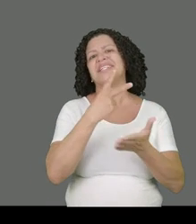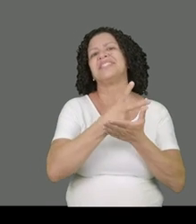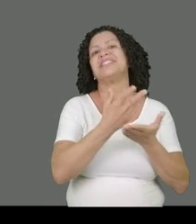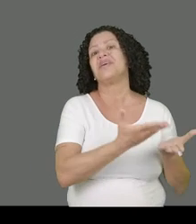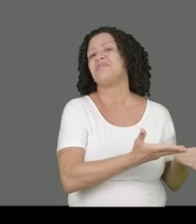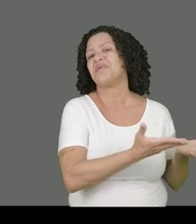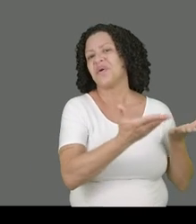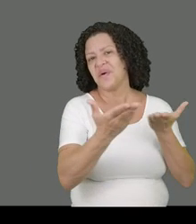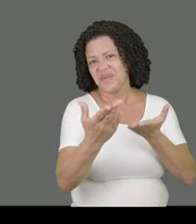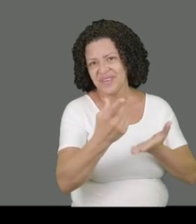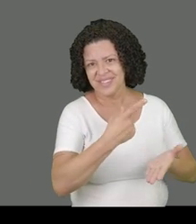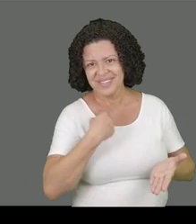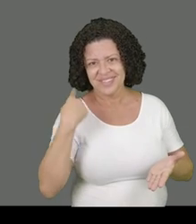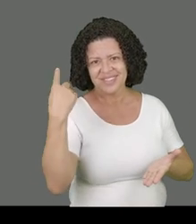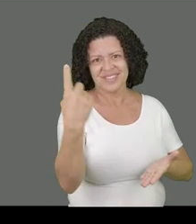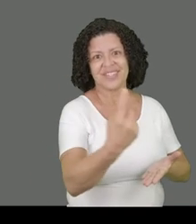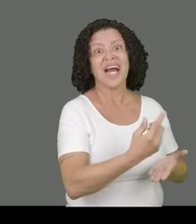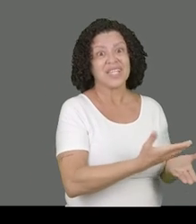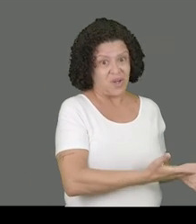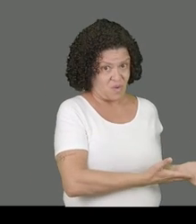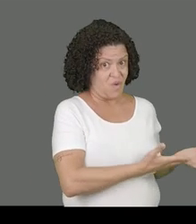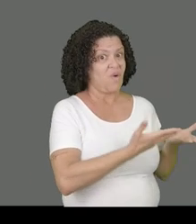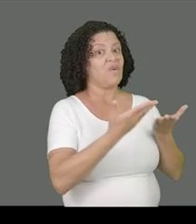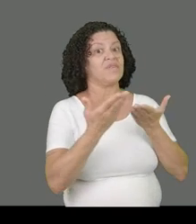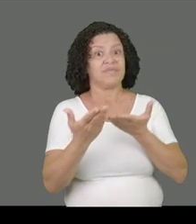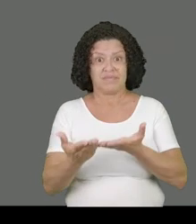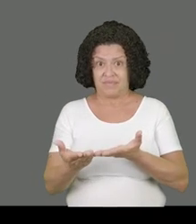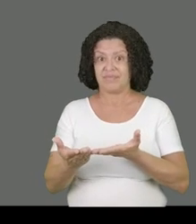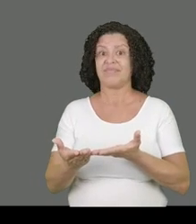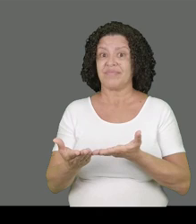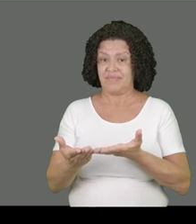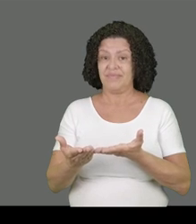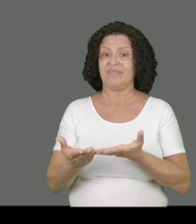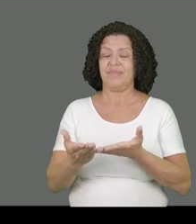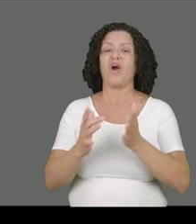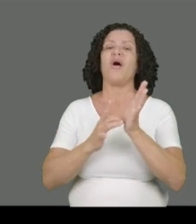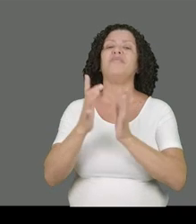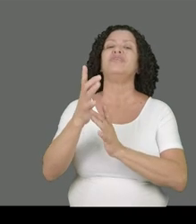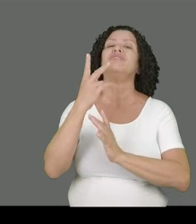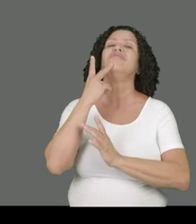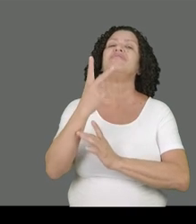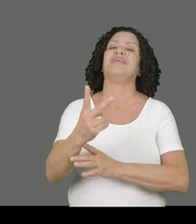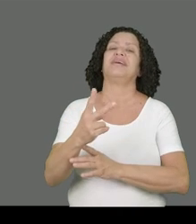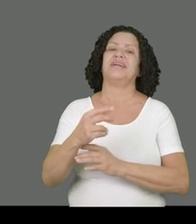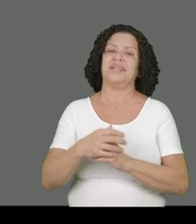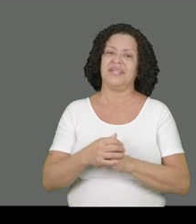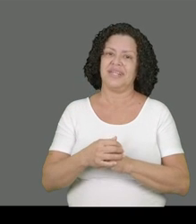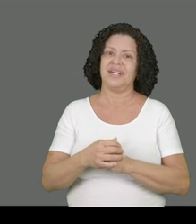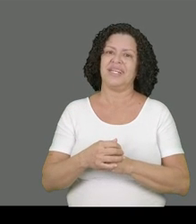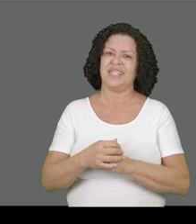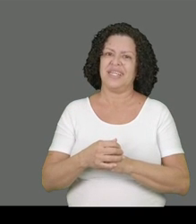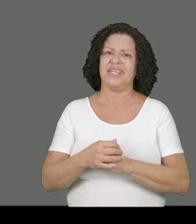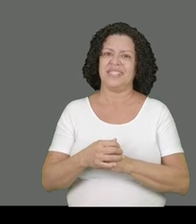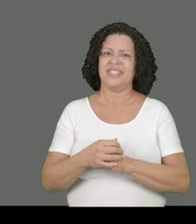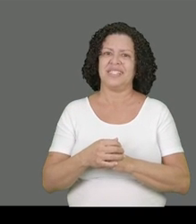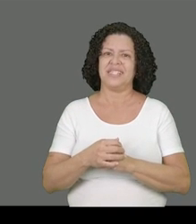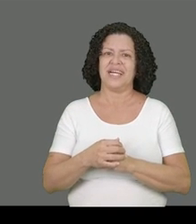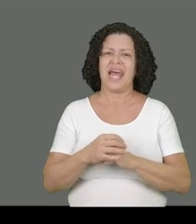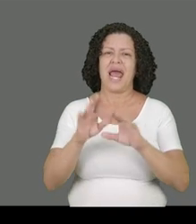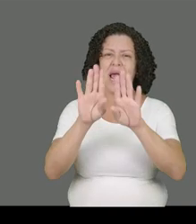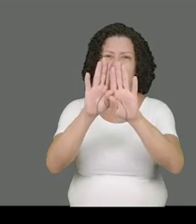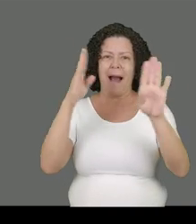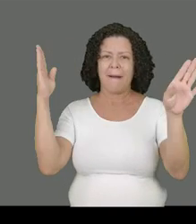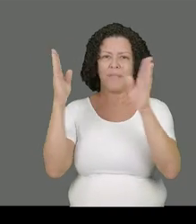expiações sempre convida a gente. São convites, como Jesus disse, são